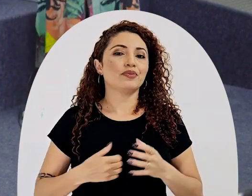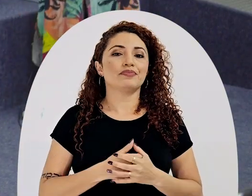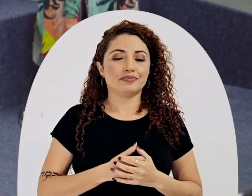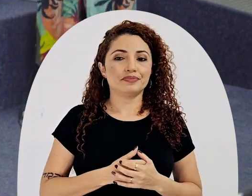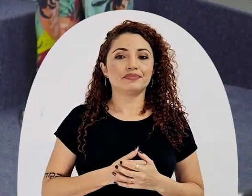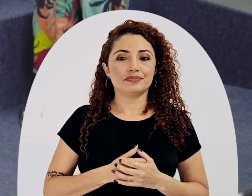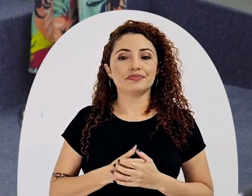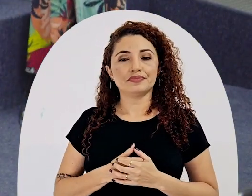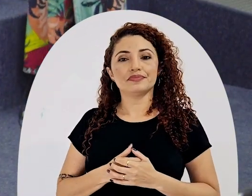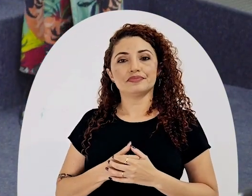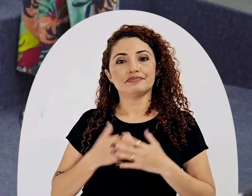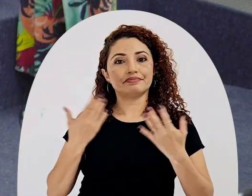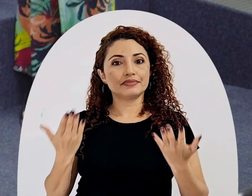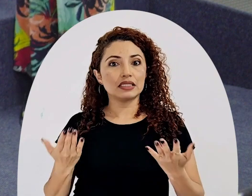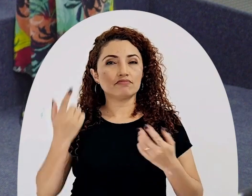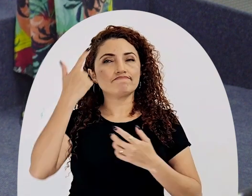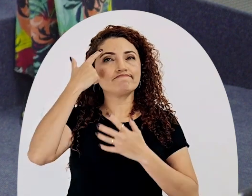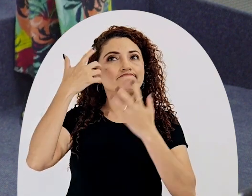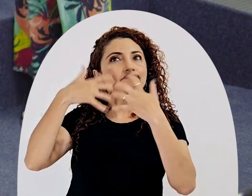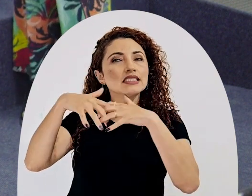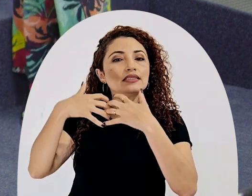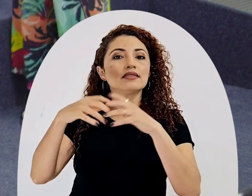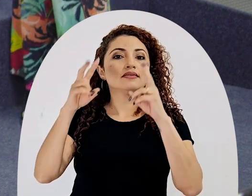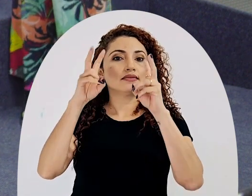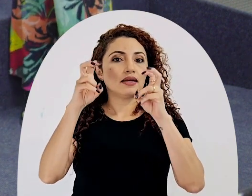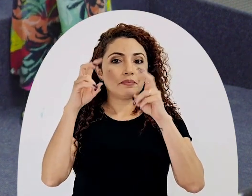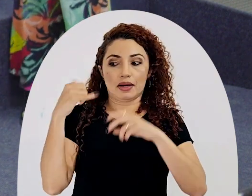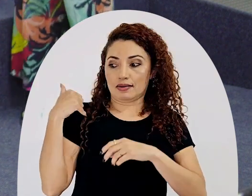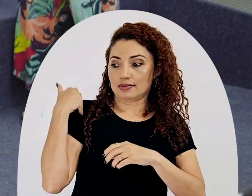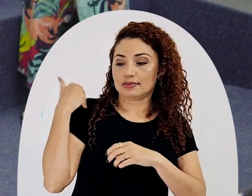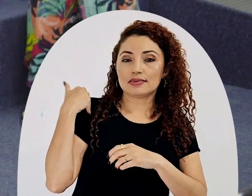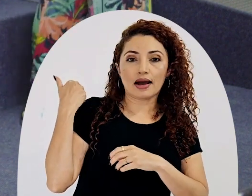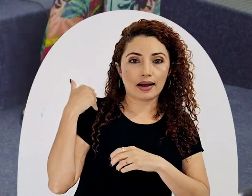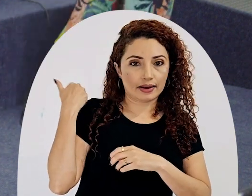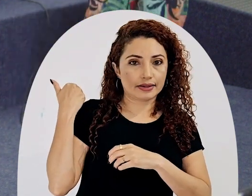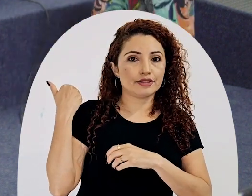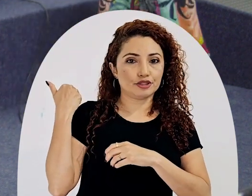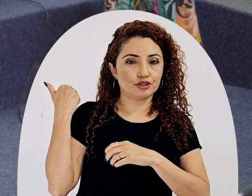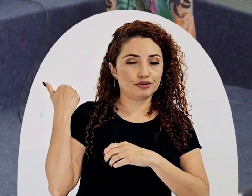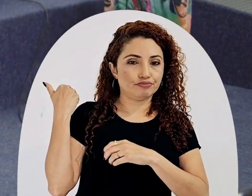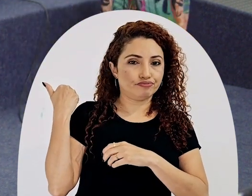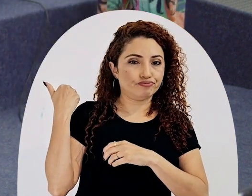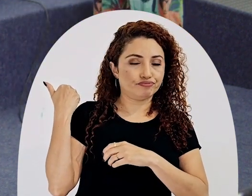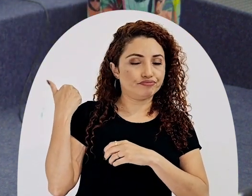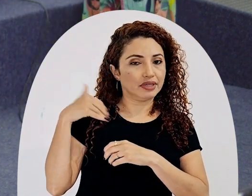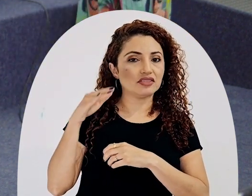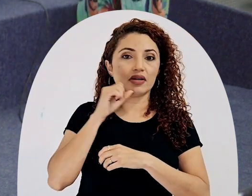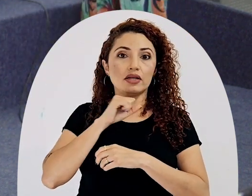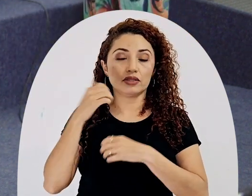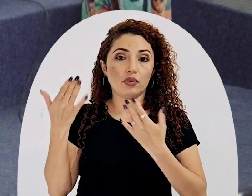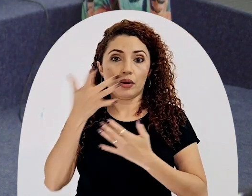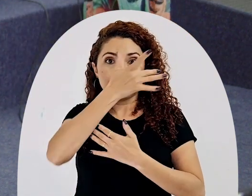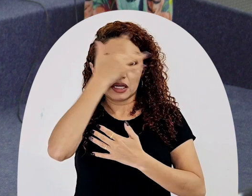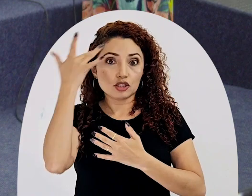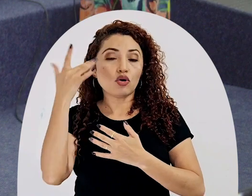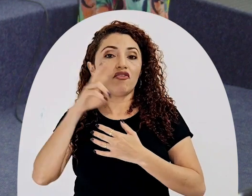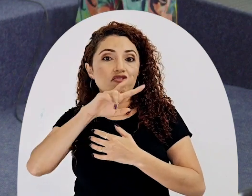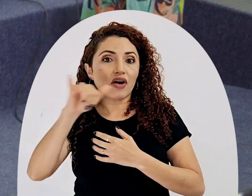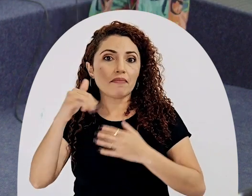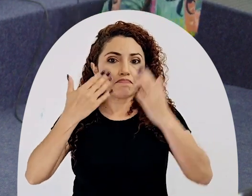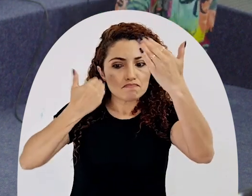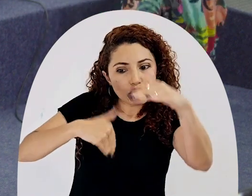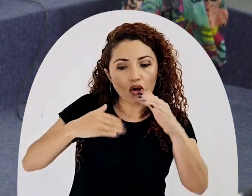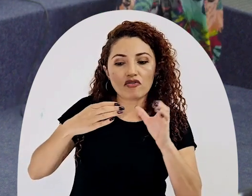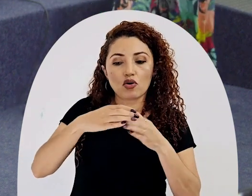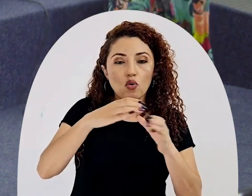respeito ao etarismo, porque uma pessoa que vai prestar concurso, ela tem preferência. Quando ela tem, quanto mais